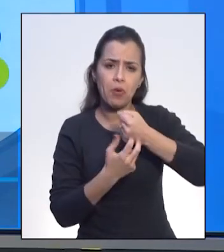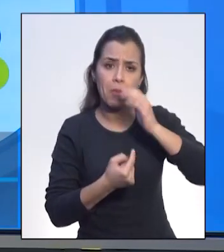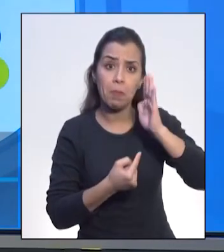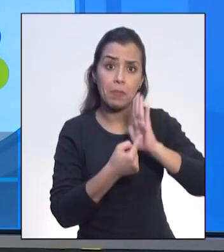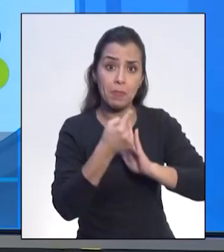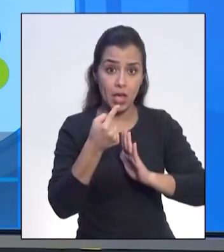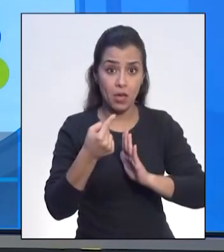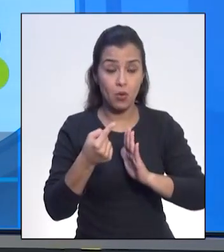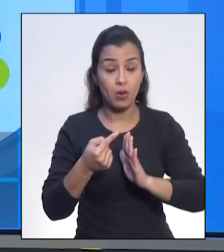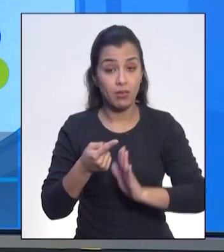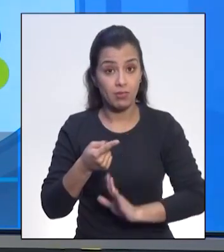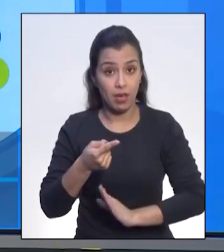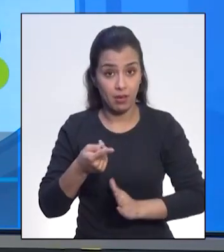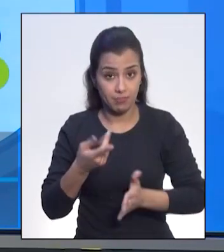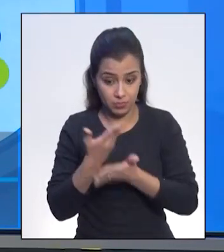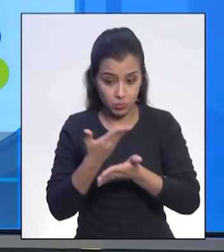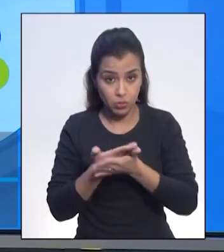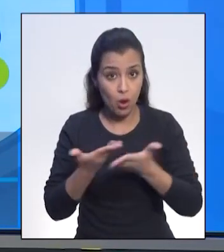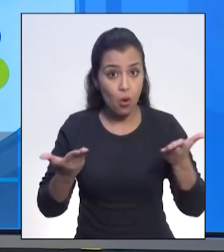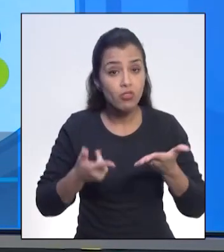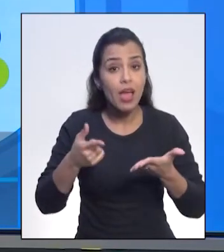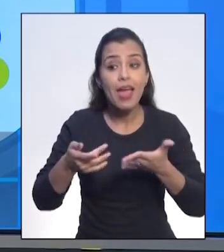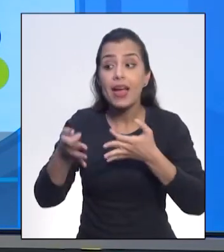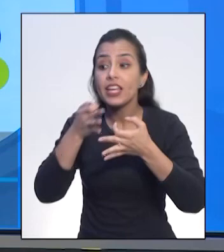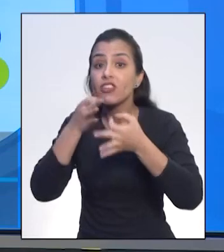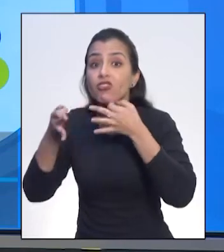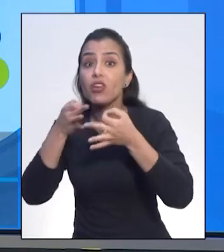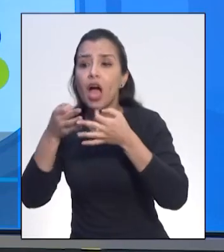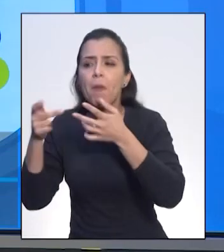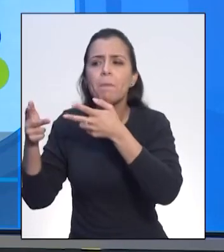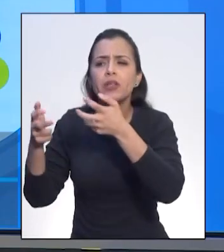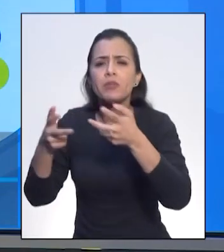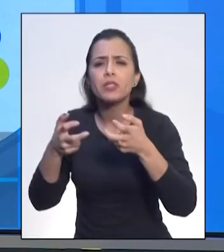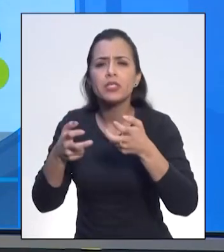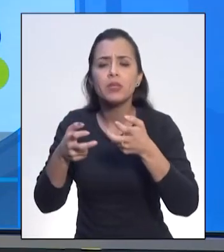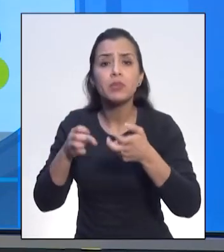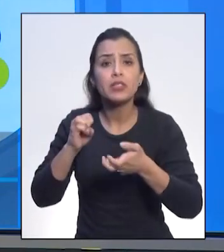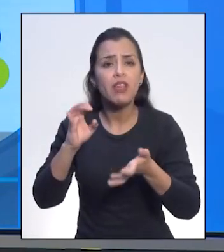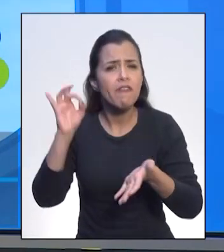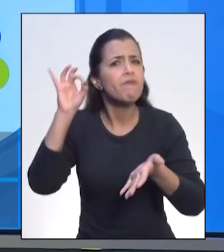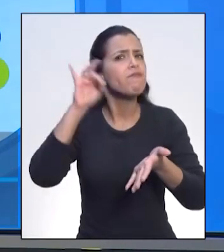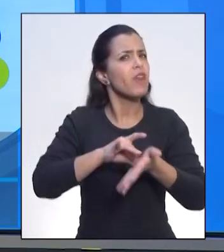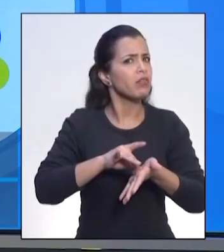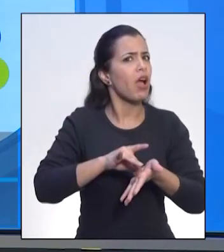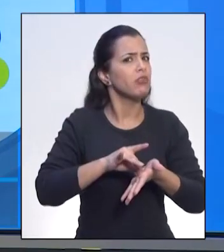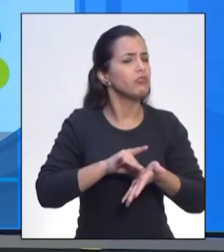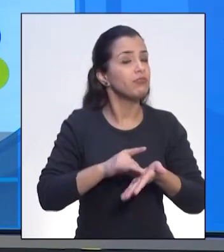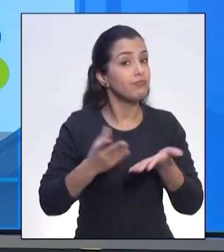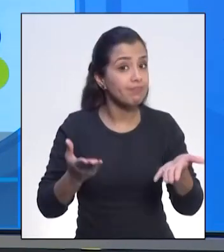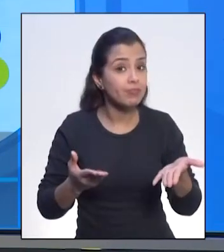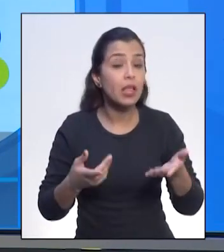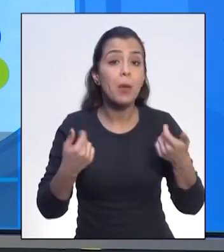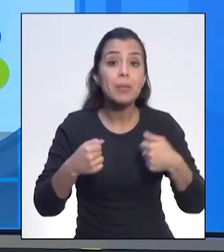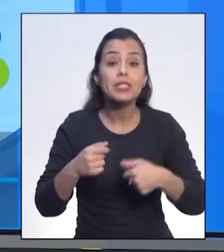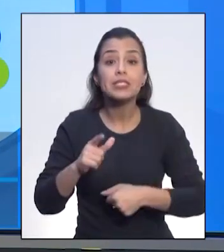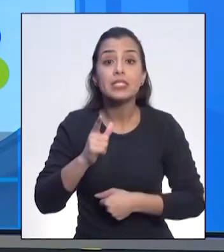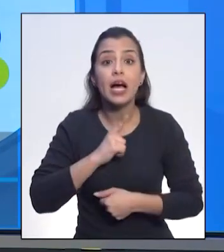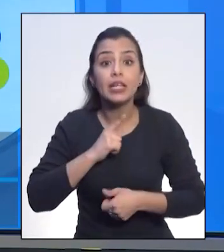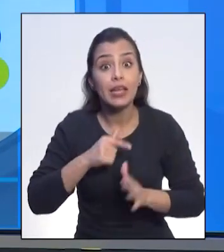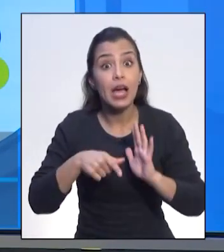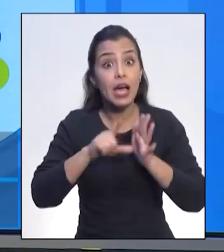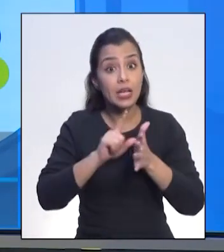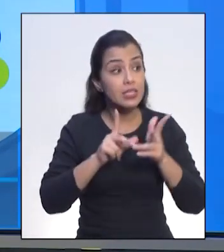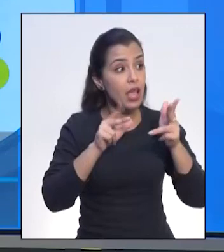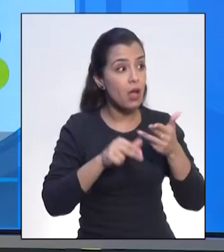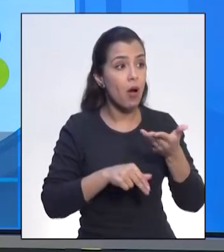hoje é justamente criticar a concepção do conhecimento científico como verdade absoluta. E a gente precisa, de antemão, como a Mari Fernanda